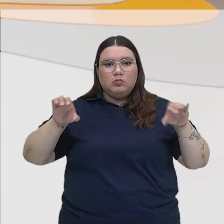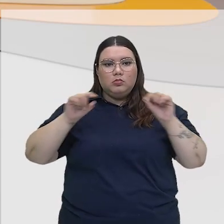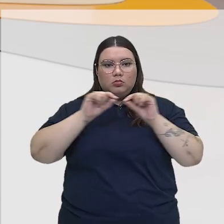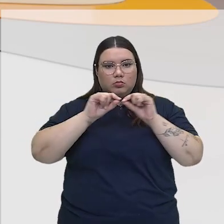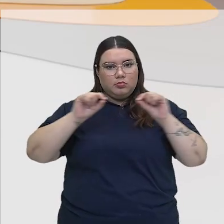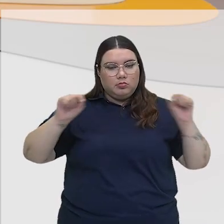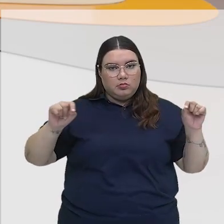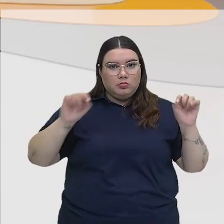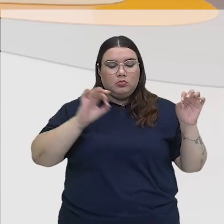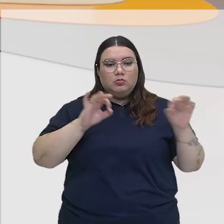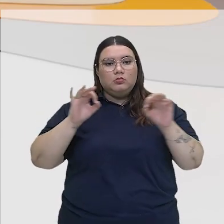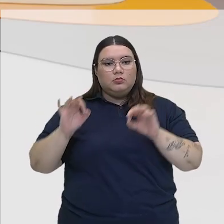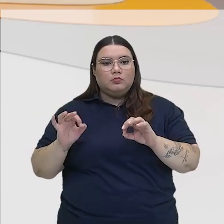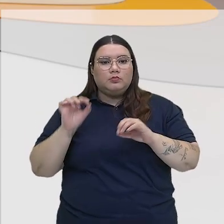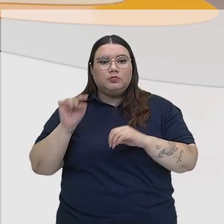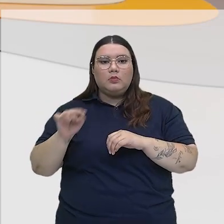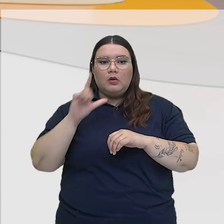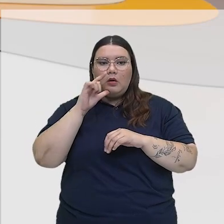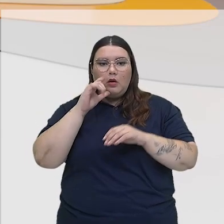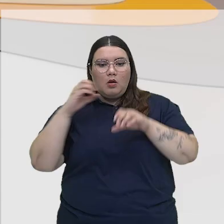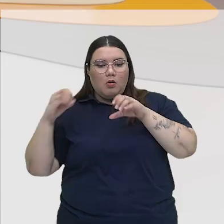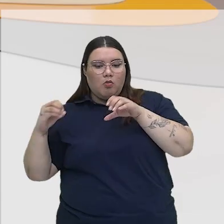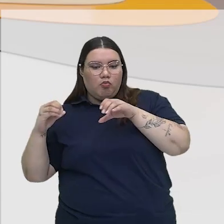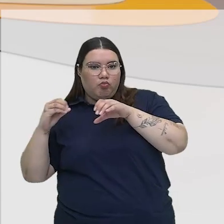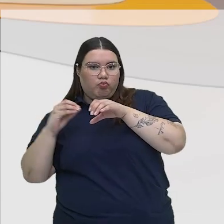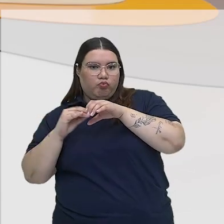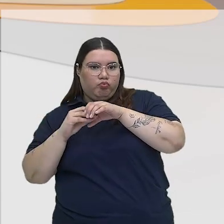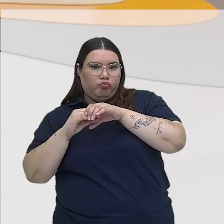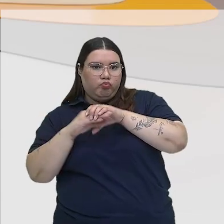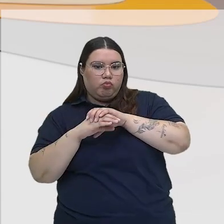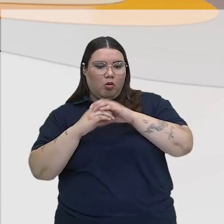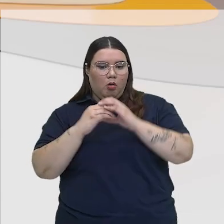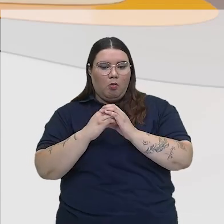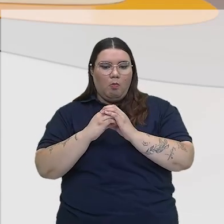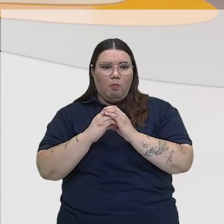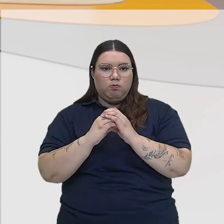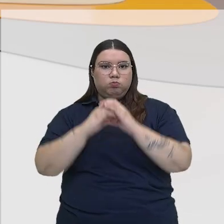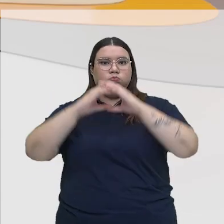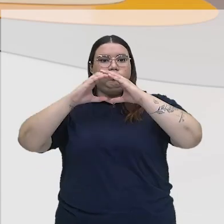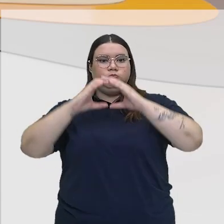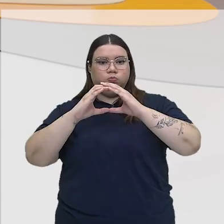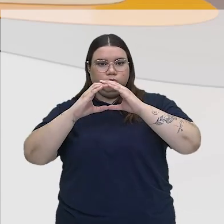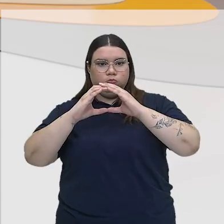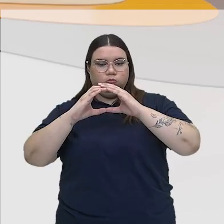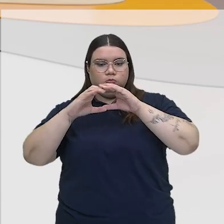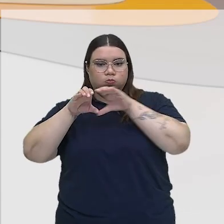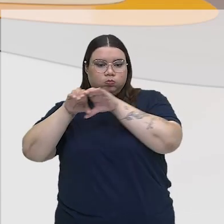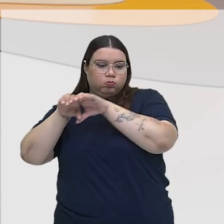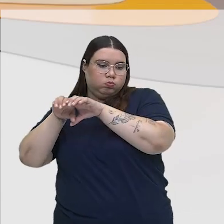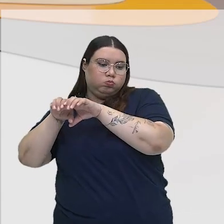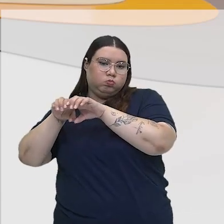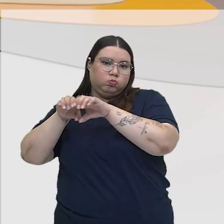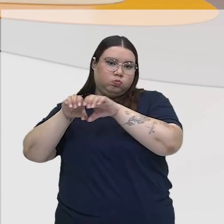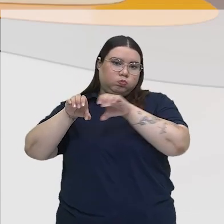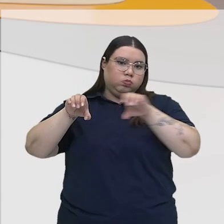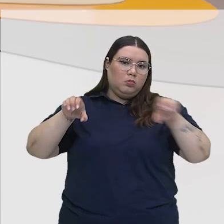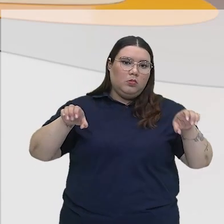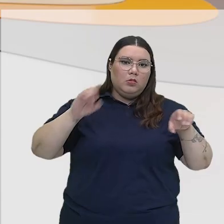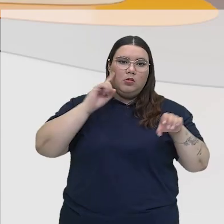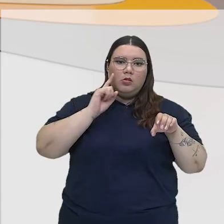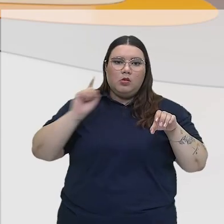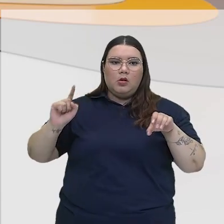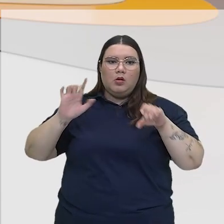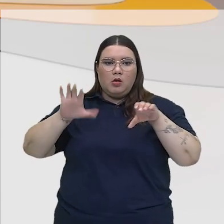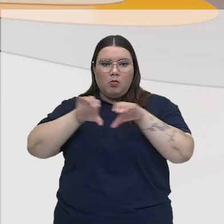de plantação. Quando a água entra nesse cano, ela alarga, ela cresce, ela se expande e vai saindo a água, ó,